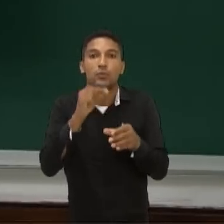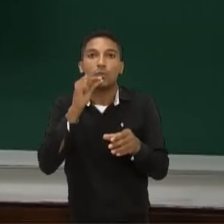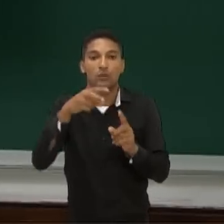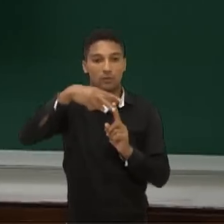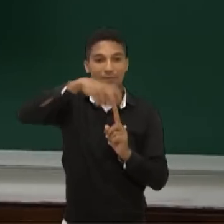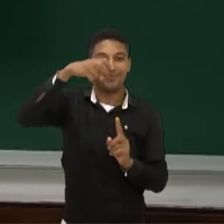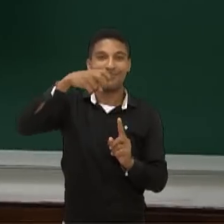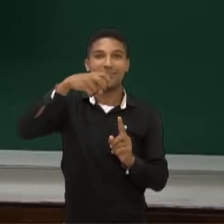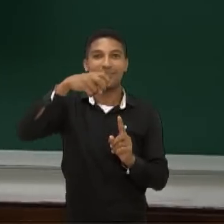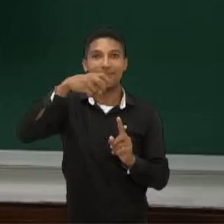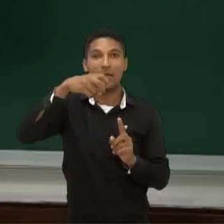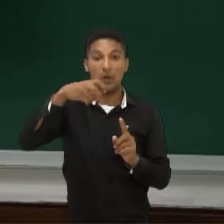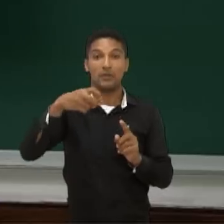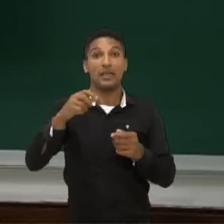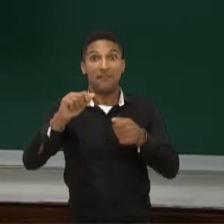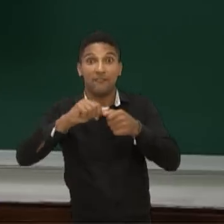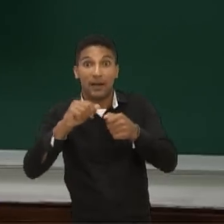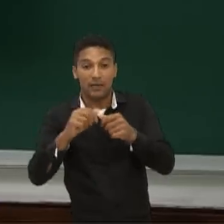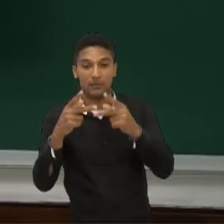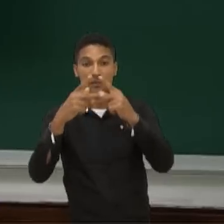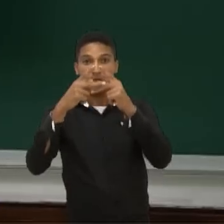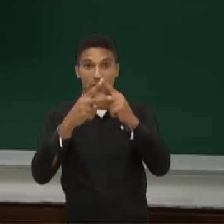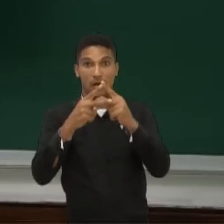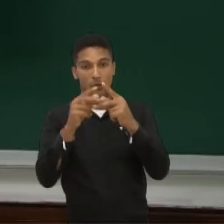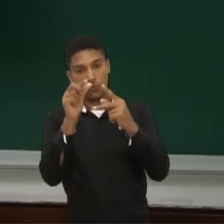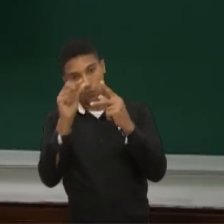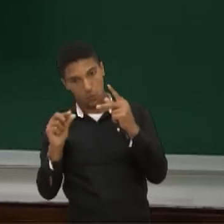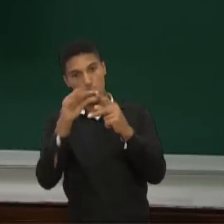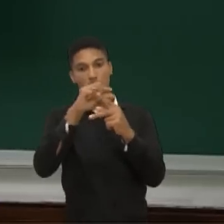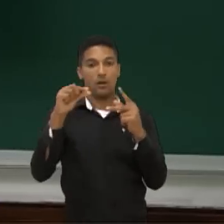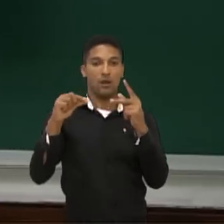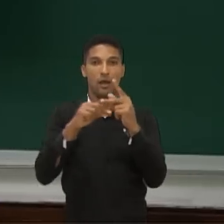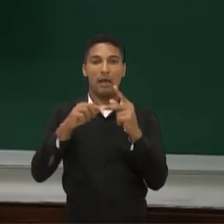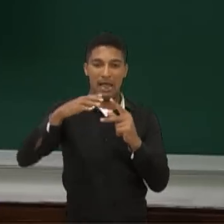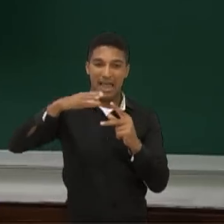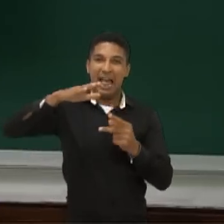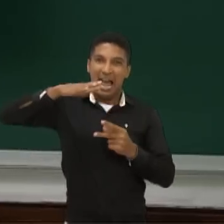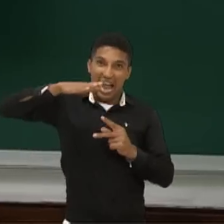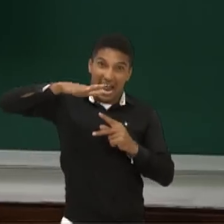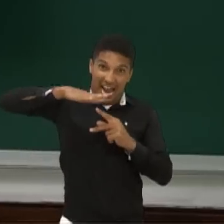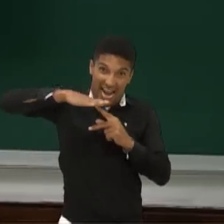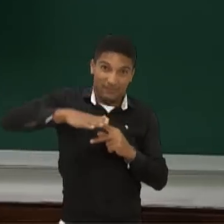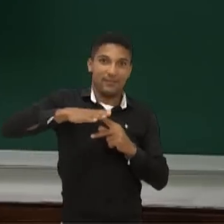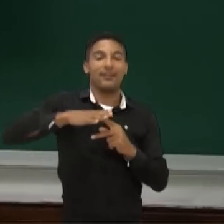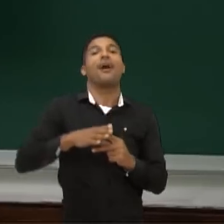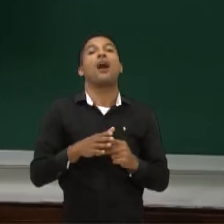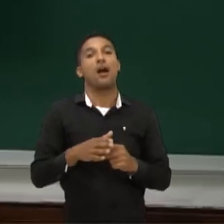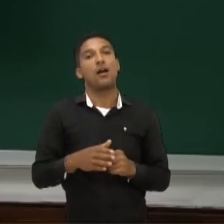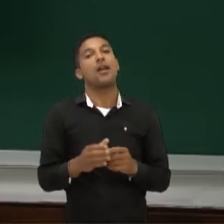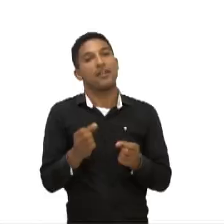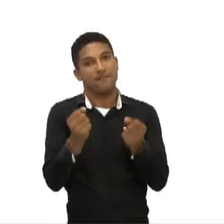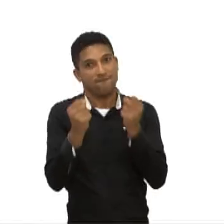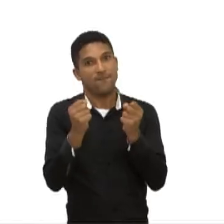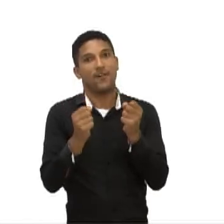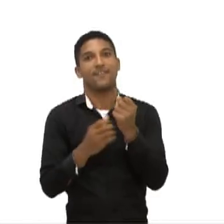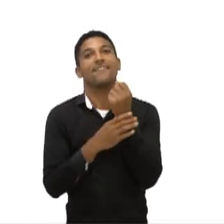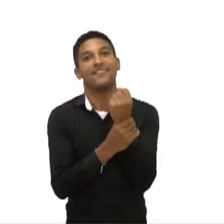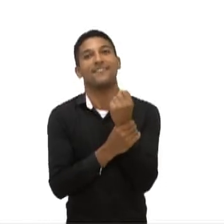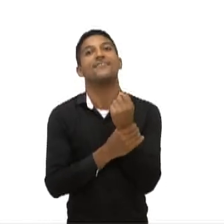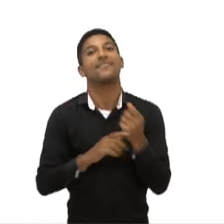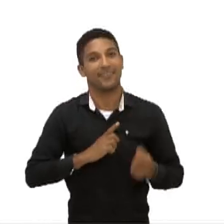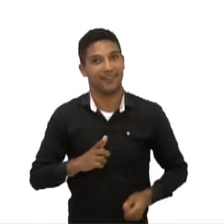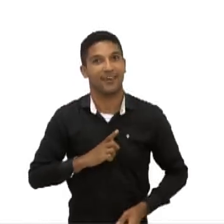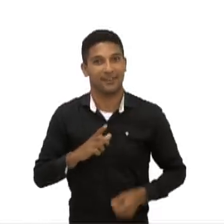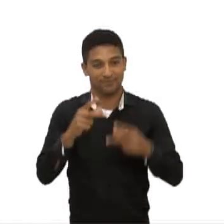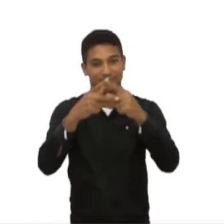aí bastante nas construções, tá bom, pessoal? Então, agora aqui, olha só, como vimos anteriormente,